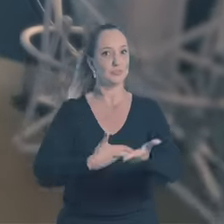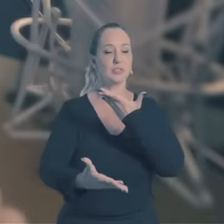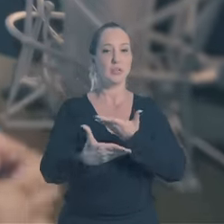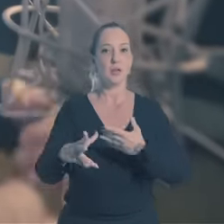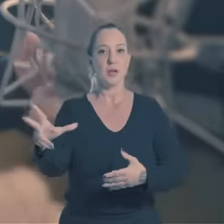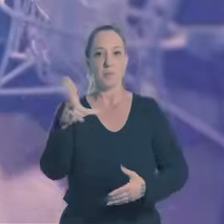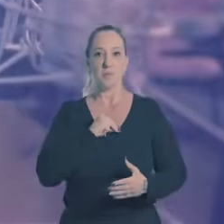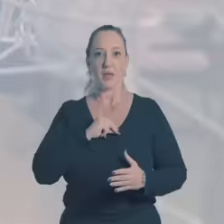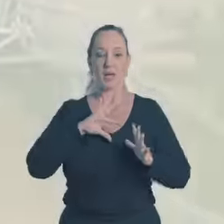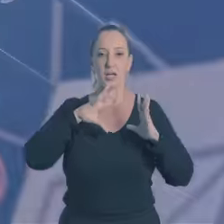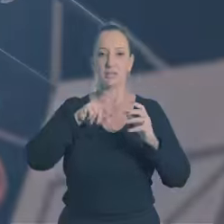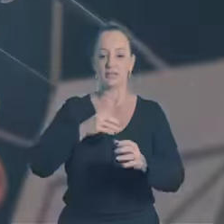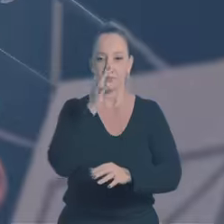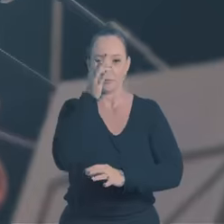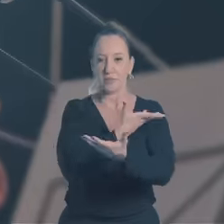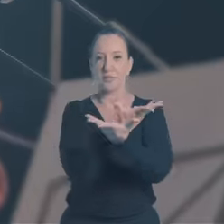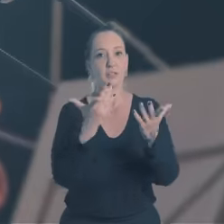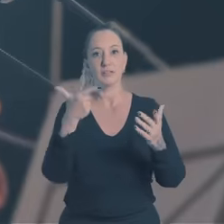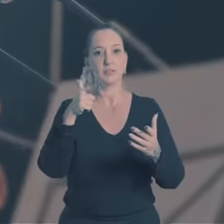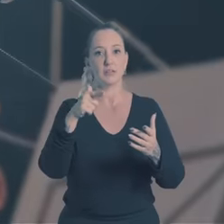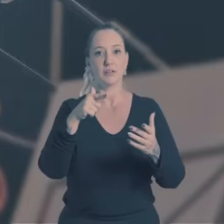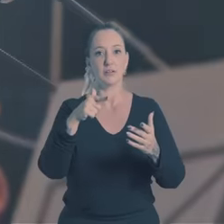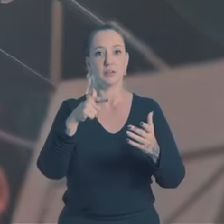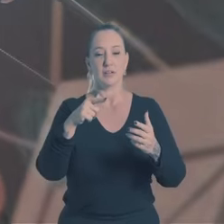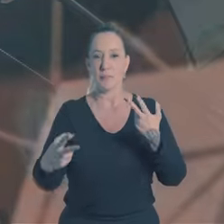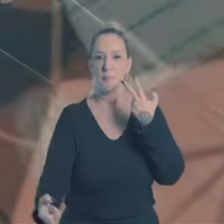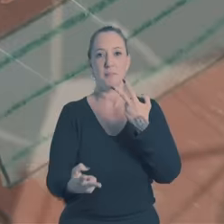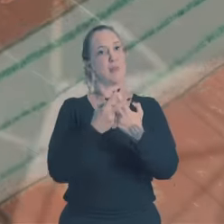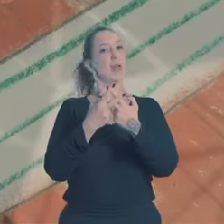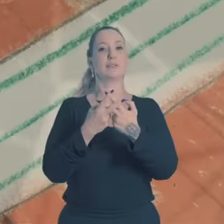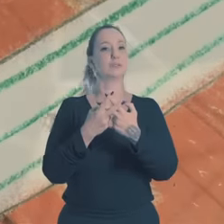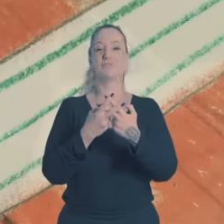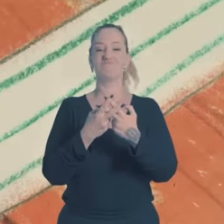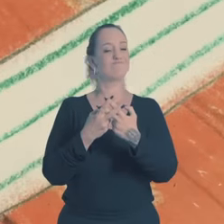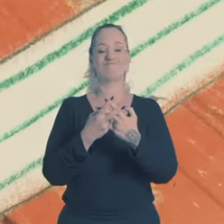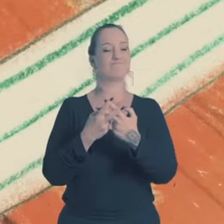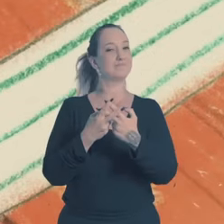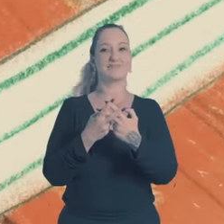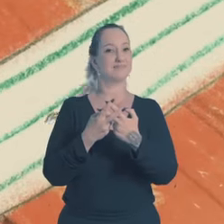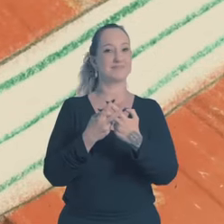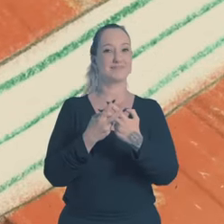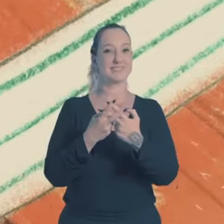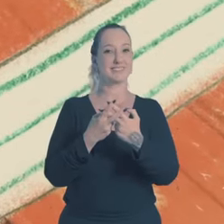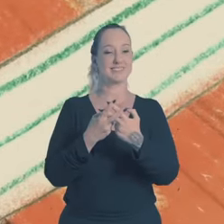Merece o mundo como um jardim. E não como uma cela.